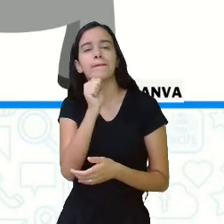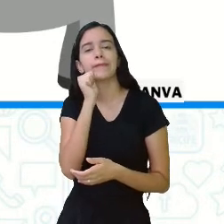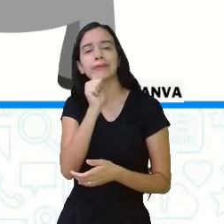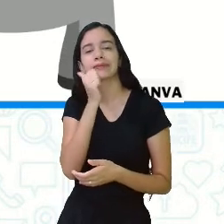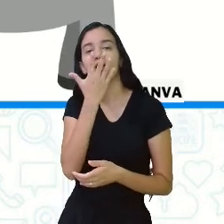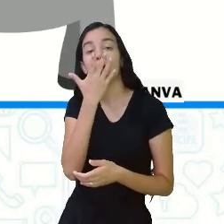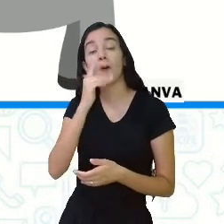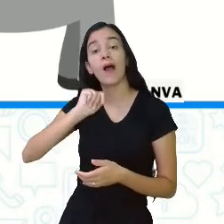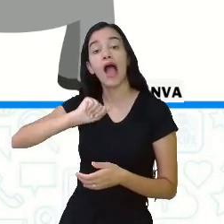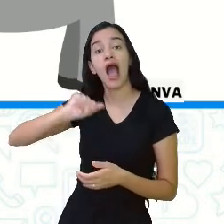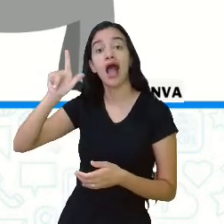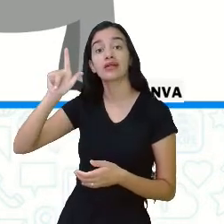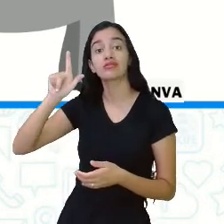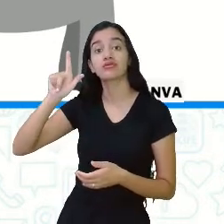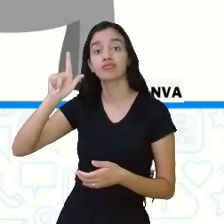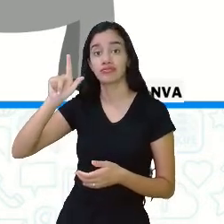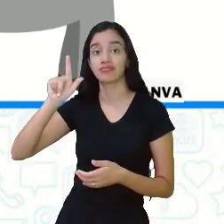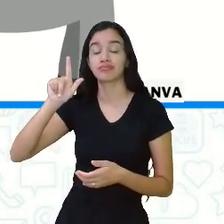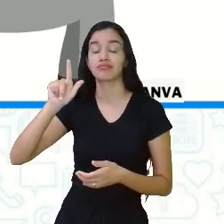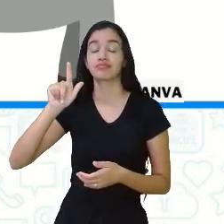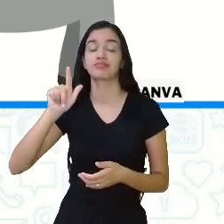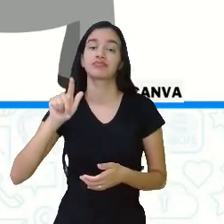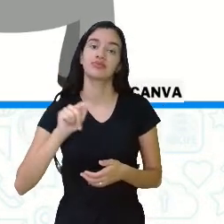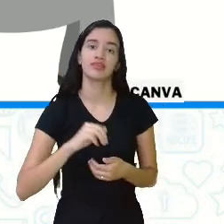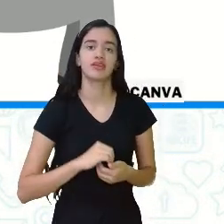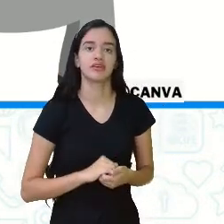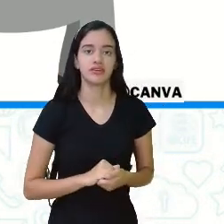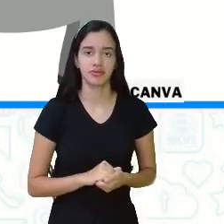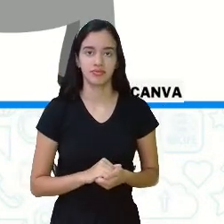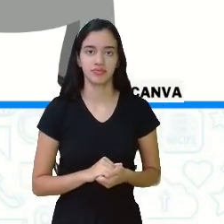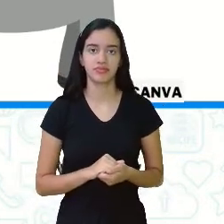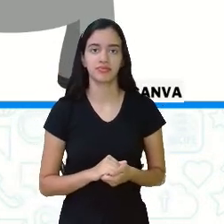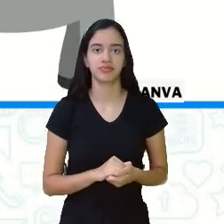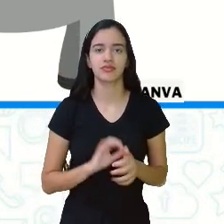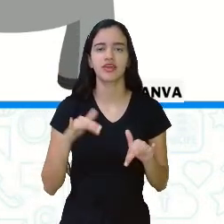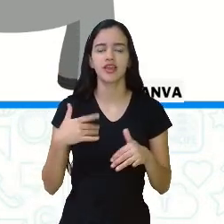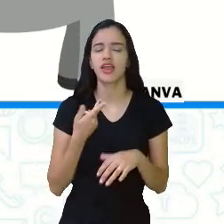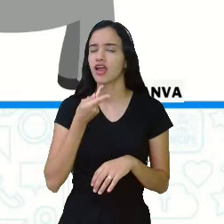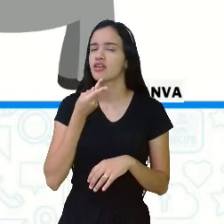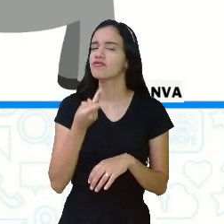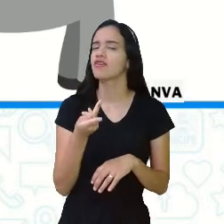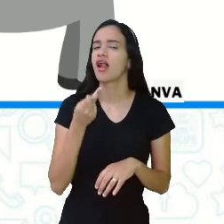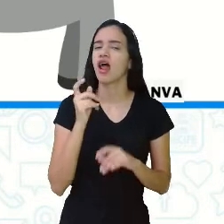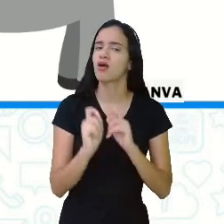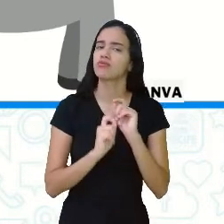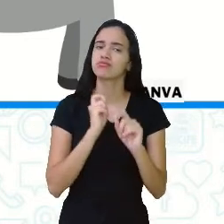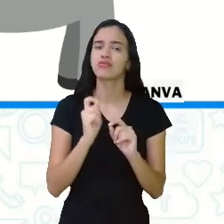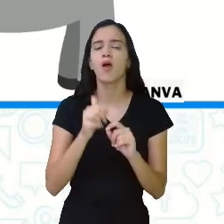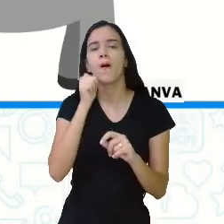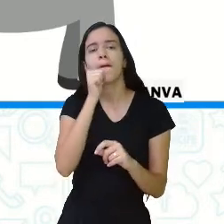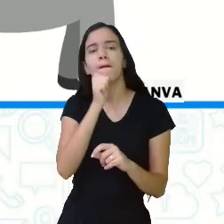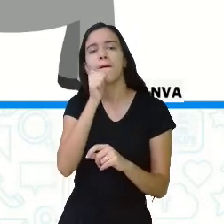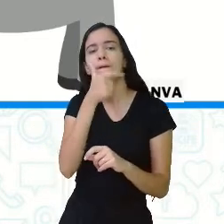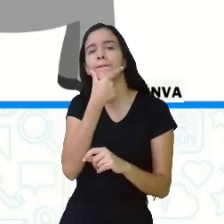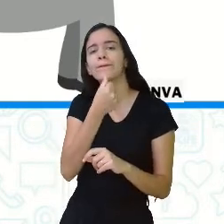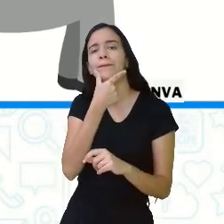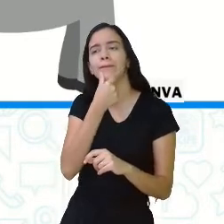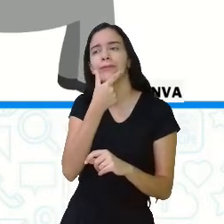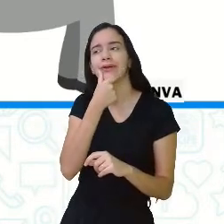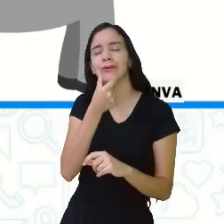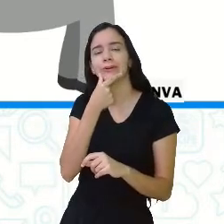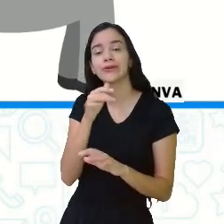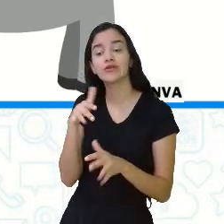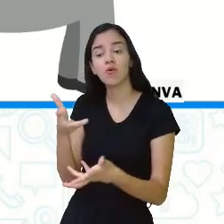Azul, escritora Cecília Meirelles. E diz o seguinte: o menino quer um burrinho